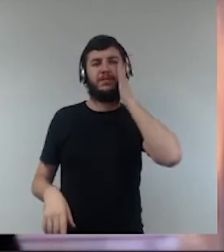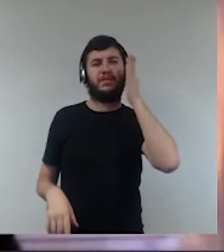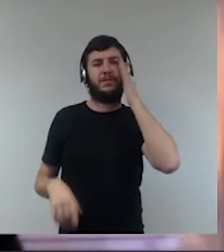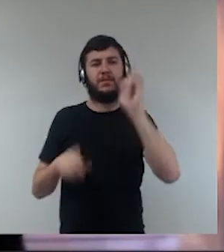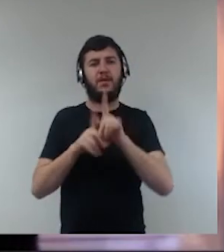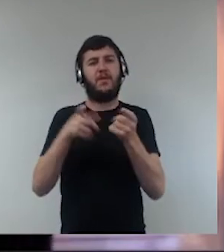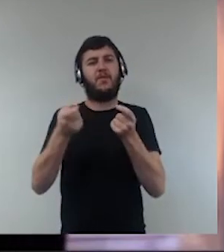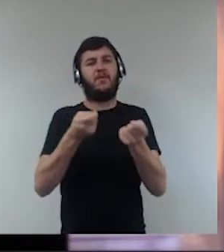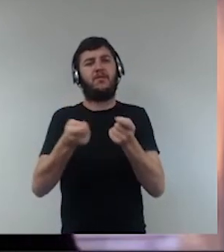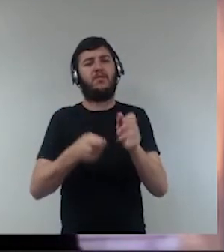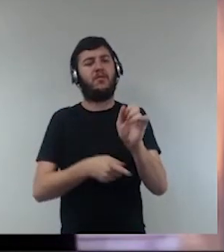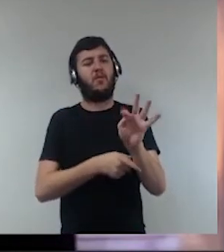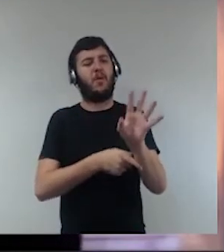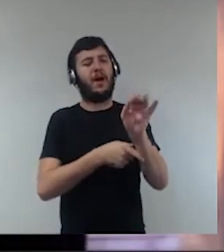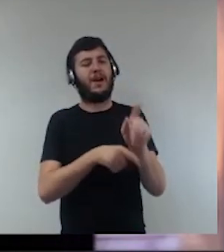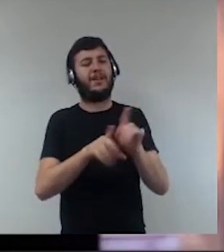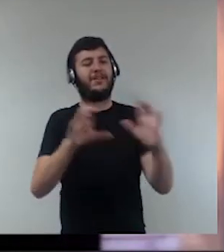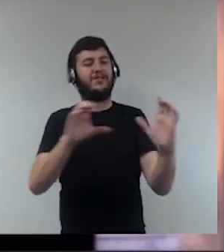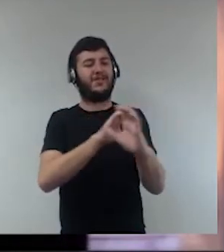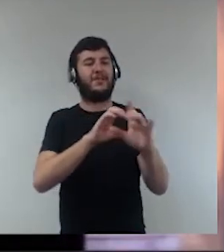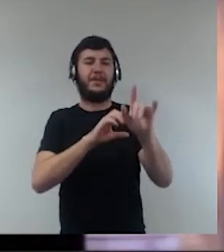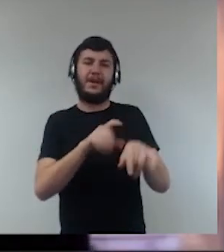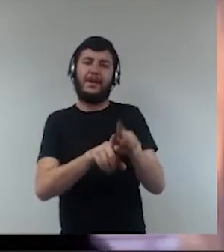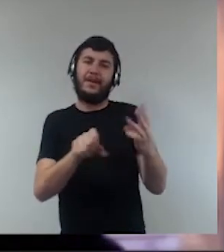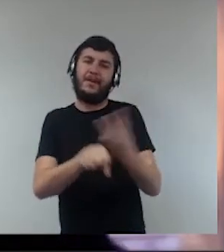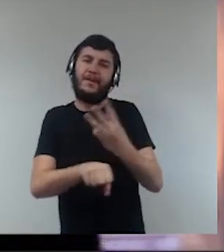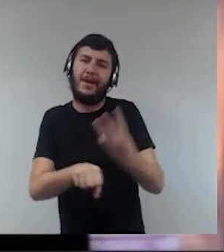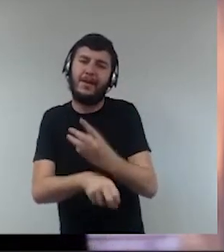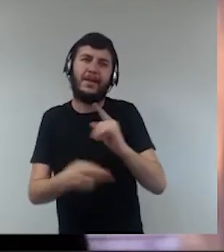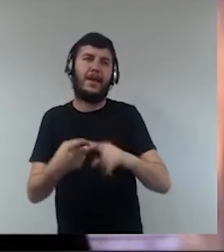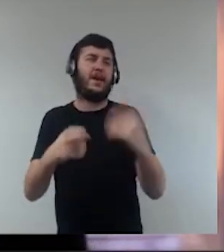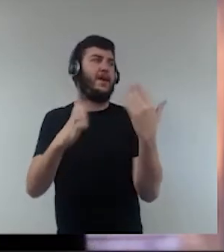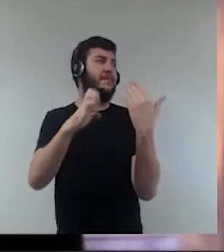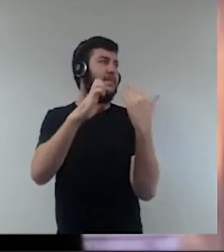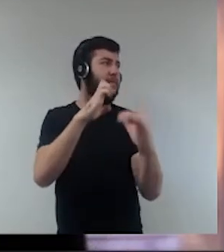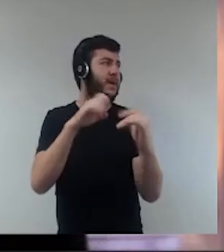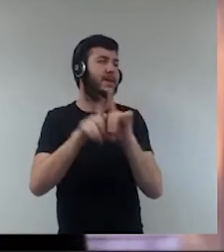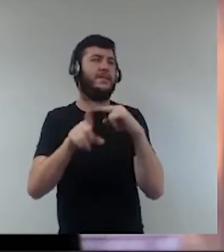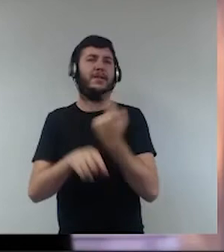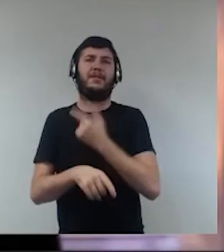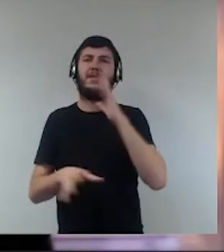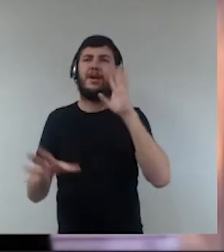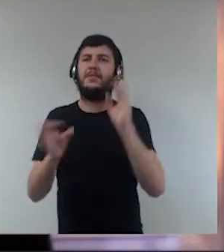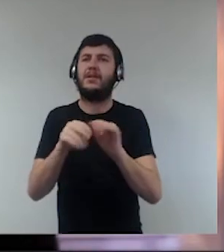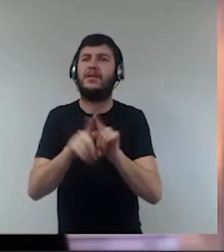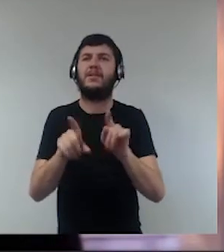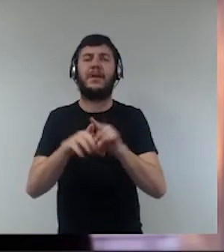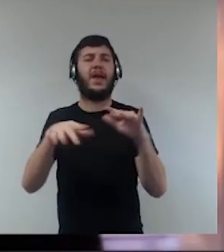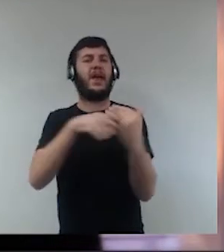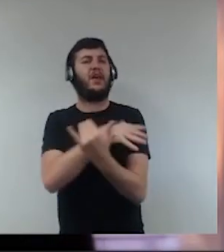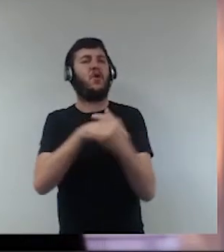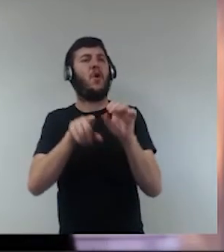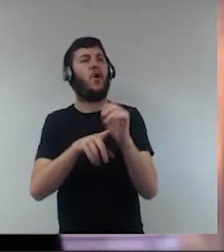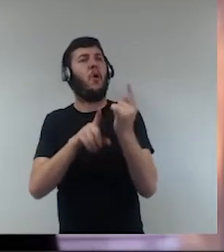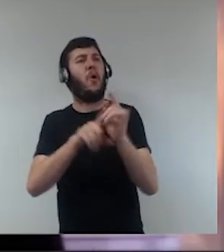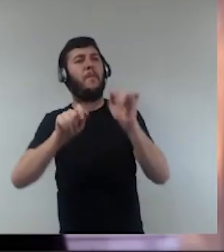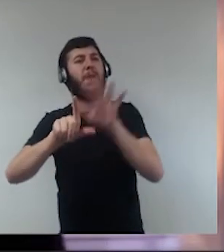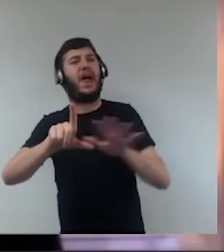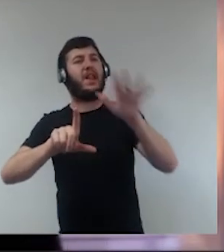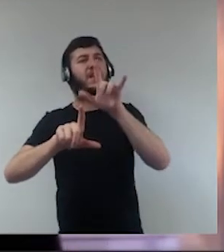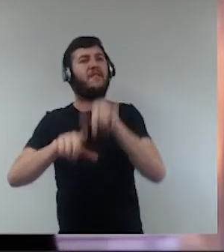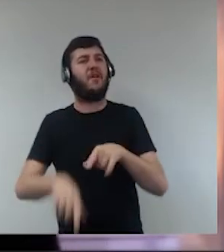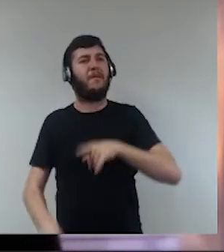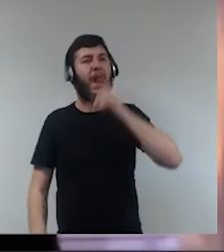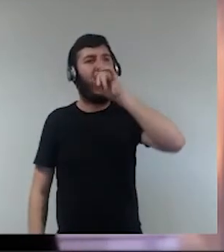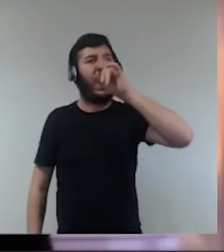comunicação processual via WhatsApp, via e-mail, levando em conta que essas plataformas podem ser falhas em alguma medida, isso pode